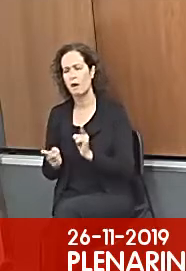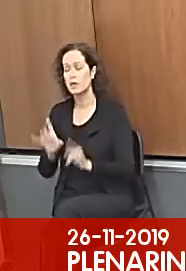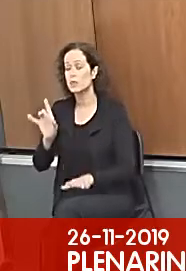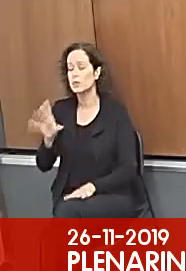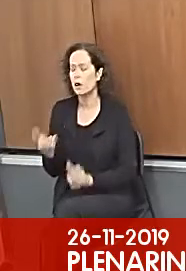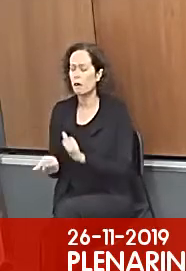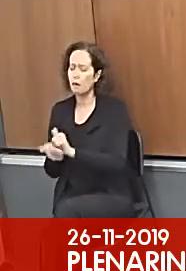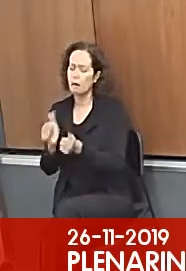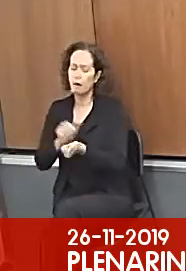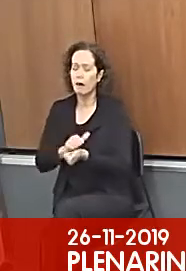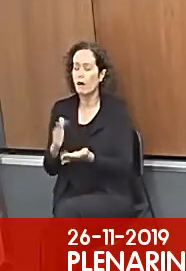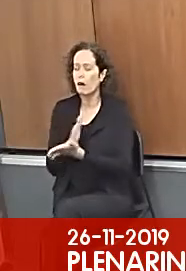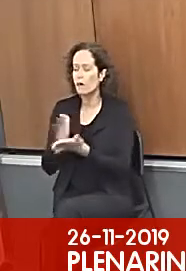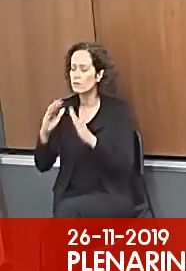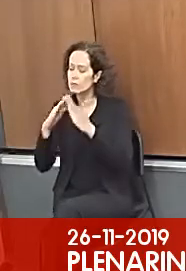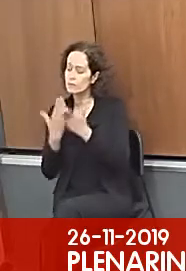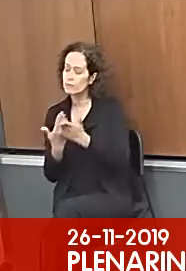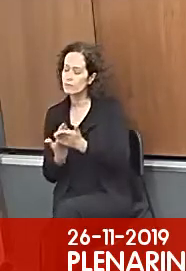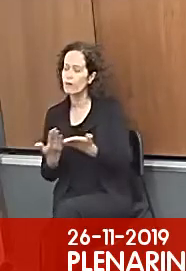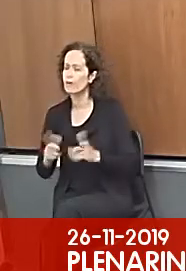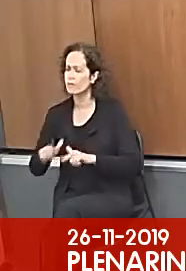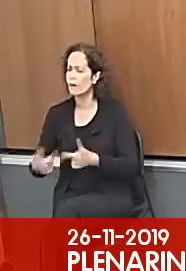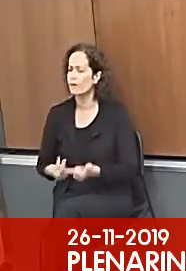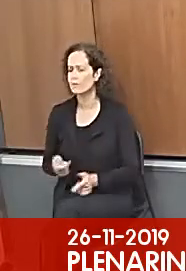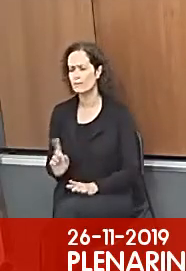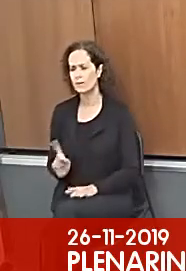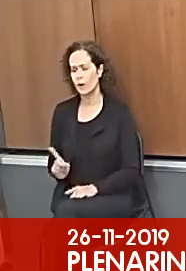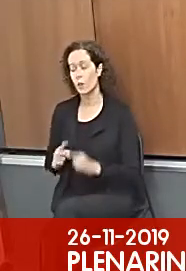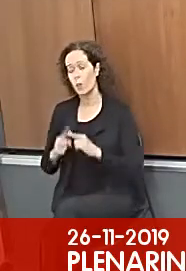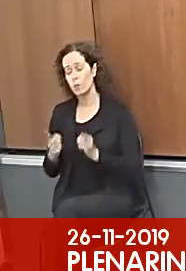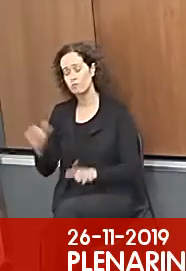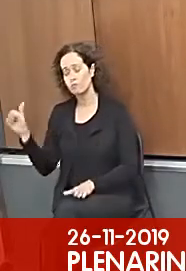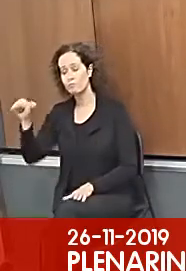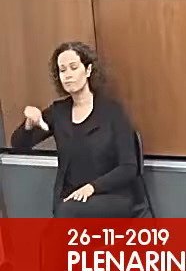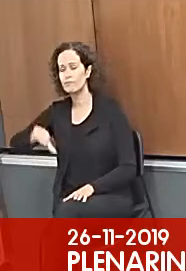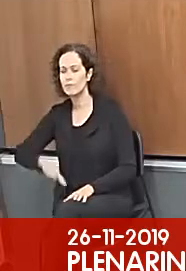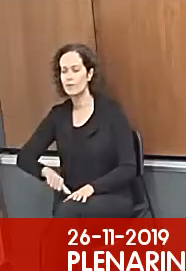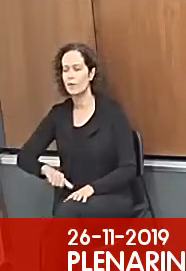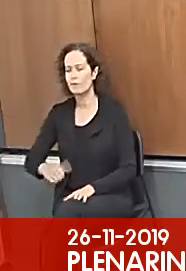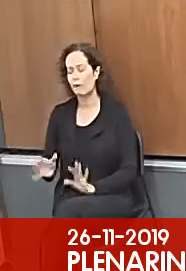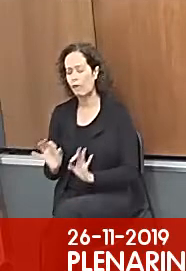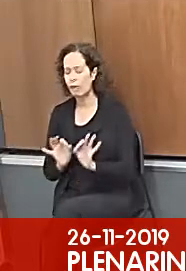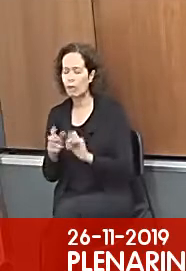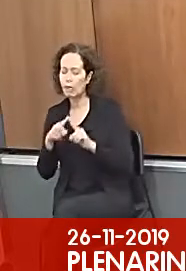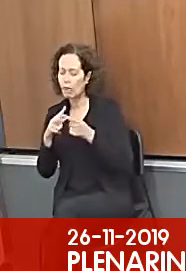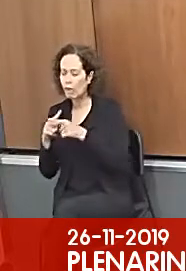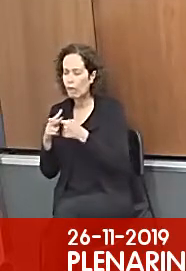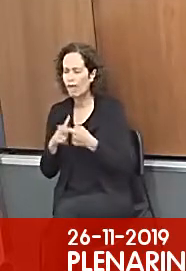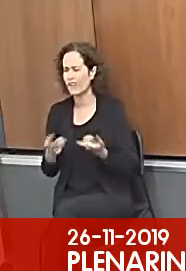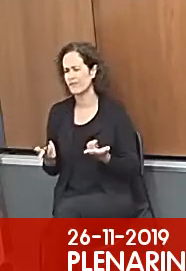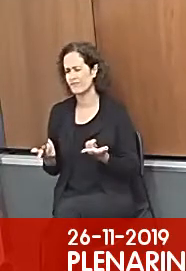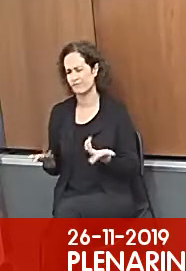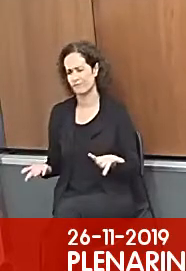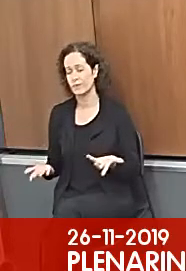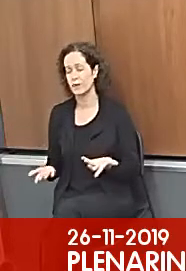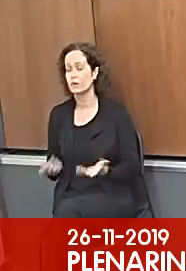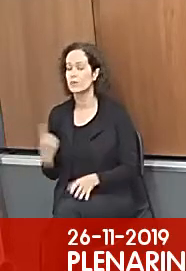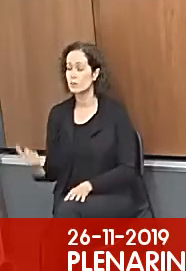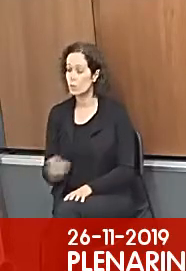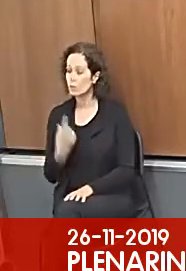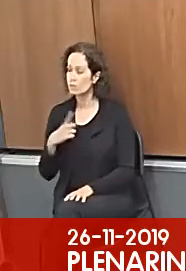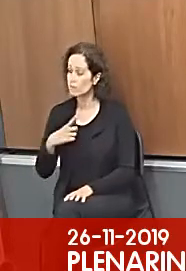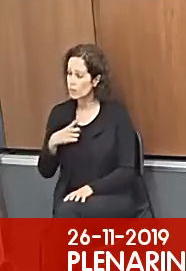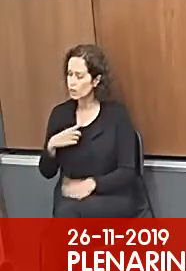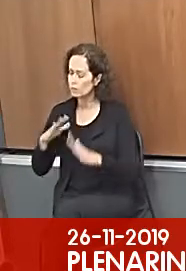muitas escolas ainda fazem, ou, pior ainda, ajeitamento. Nós ainda temos muita